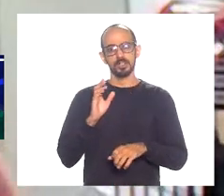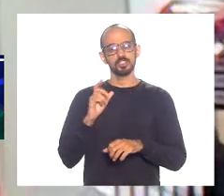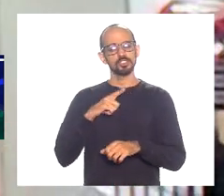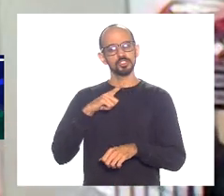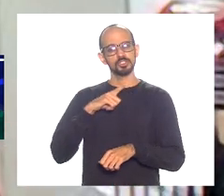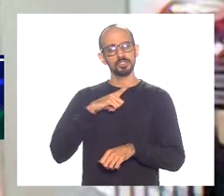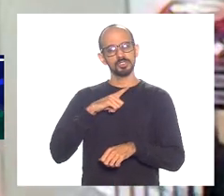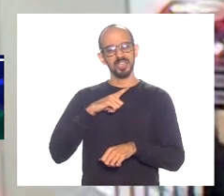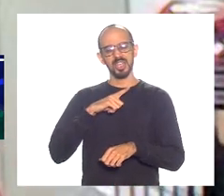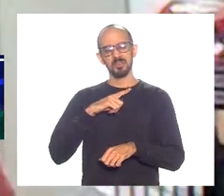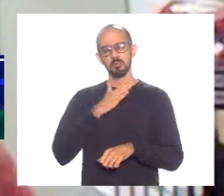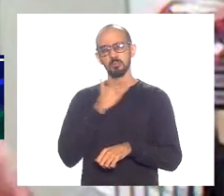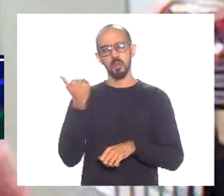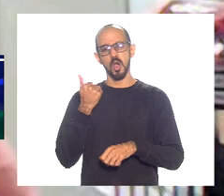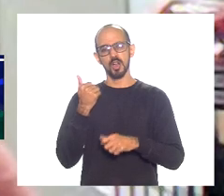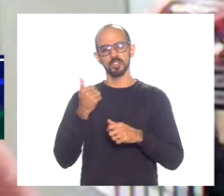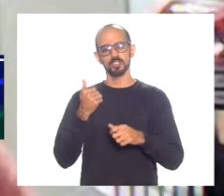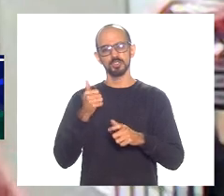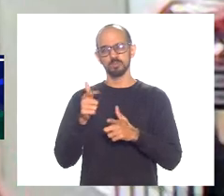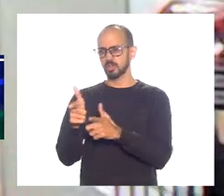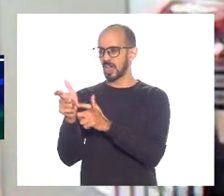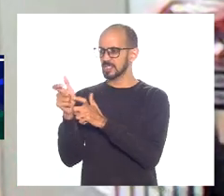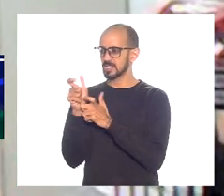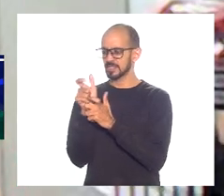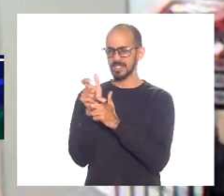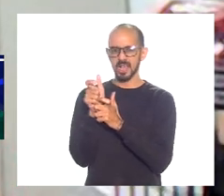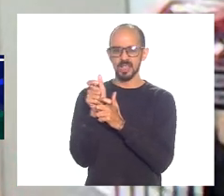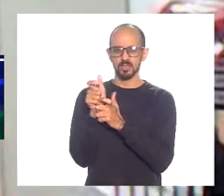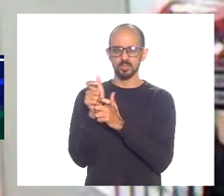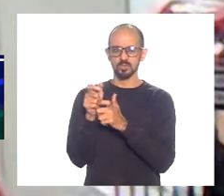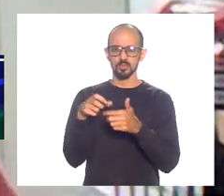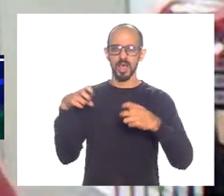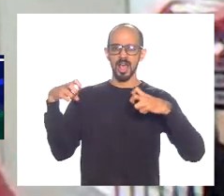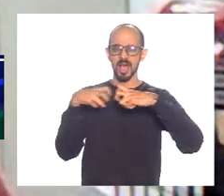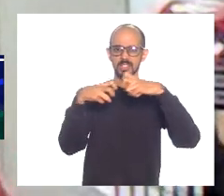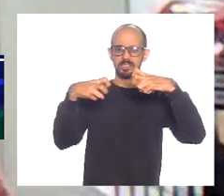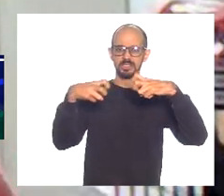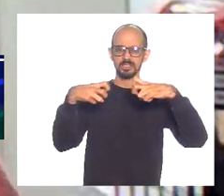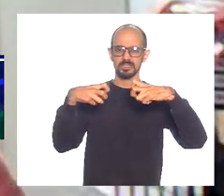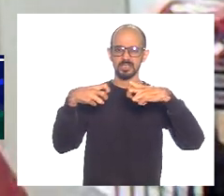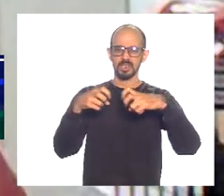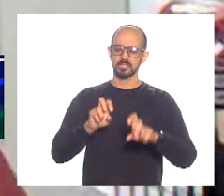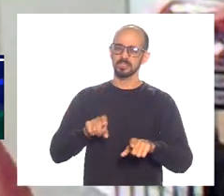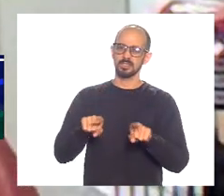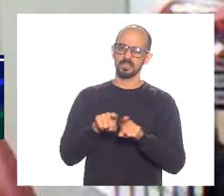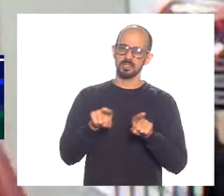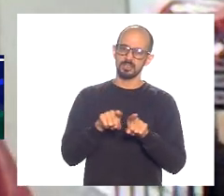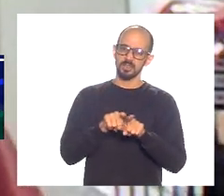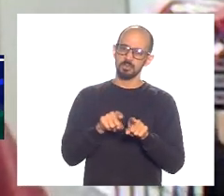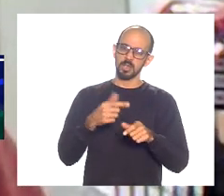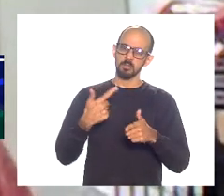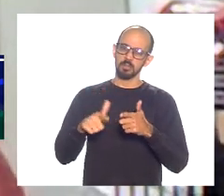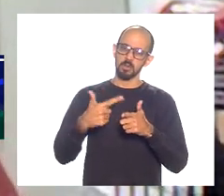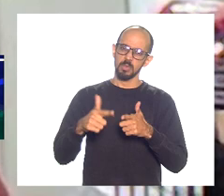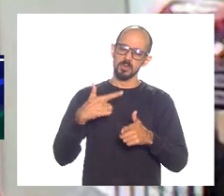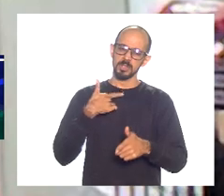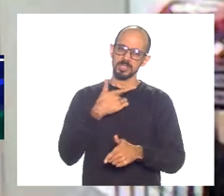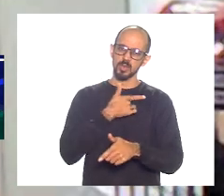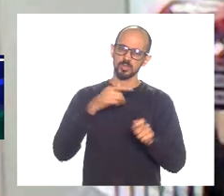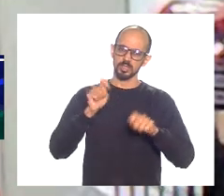por assassinato, com milhares de mortes por acidente de carro, com milhares de mortes com problemas de saúde que poderiam ser